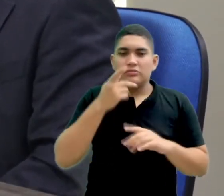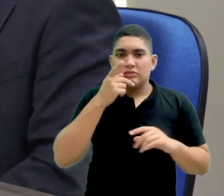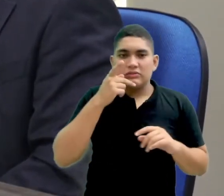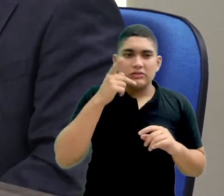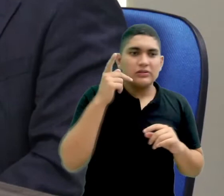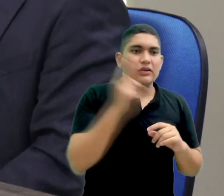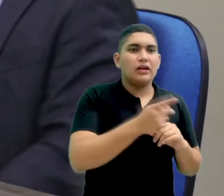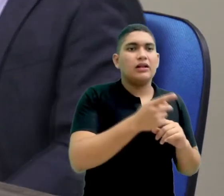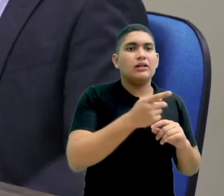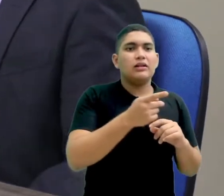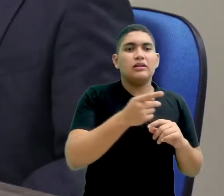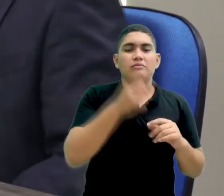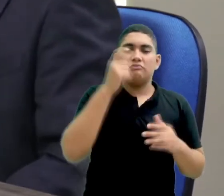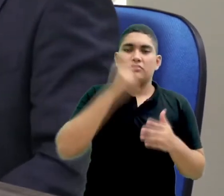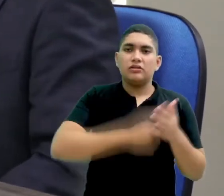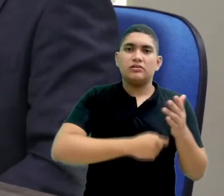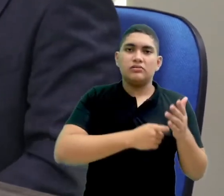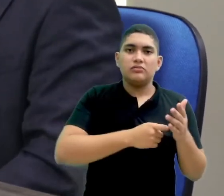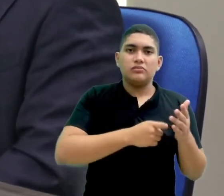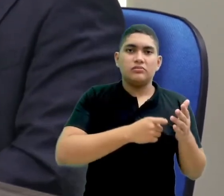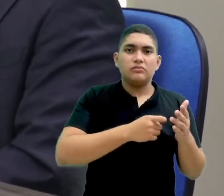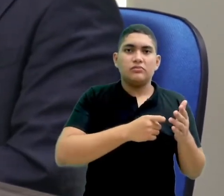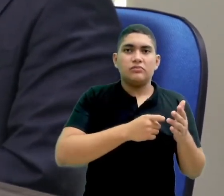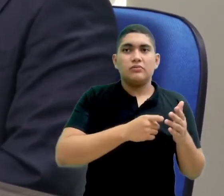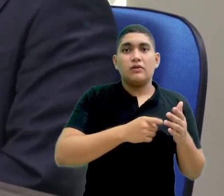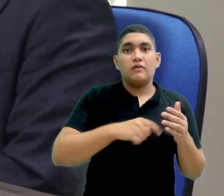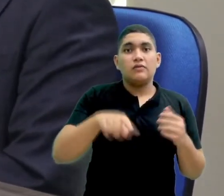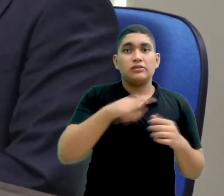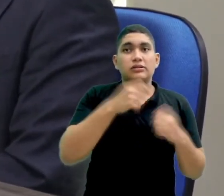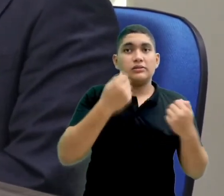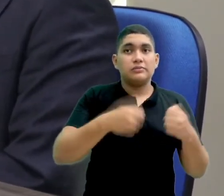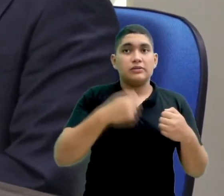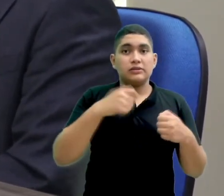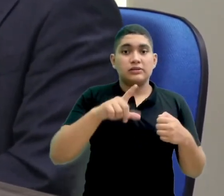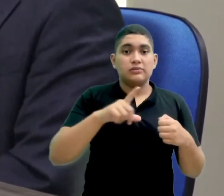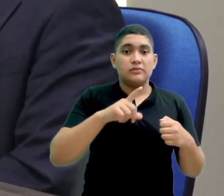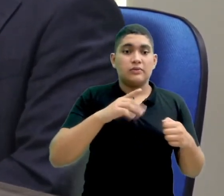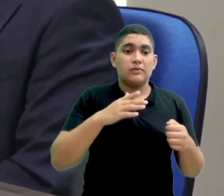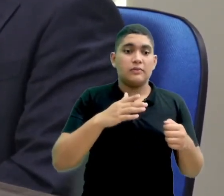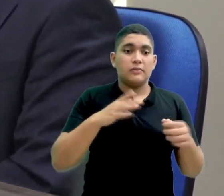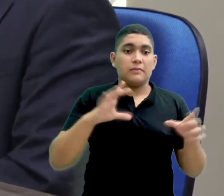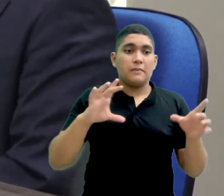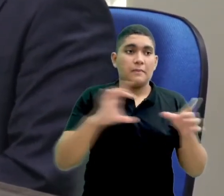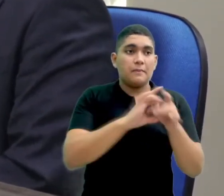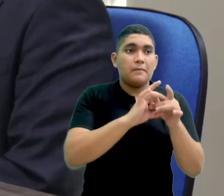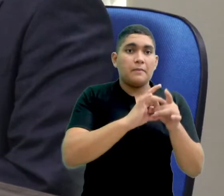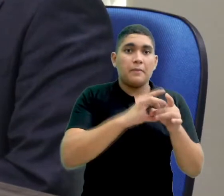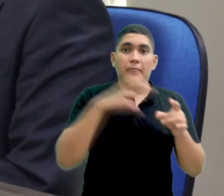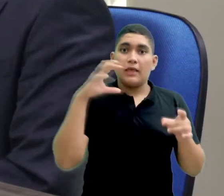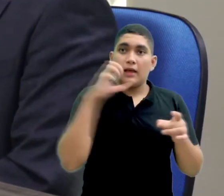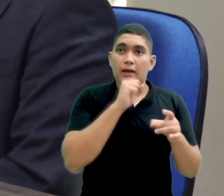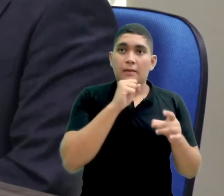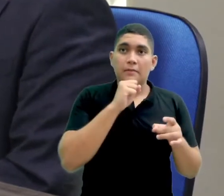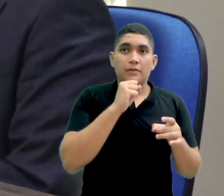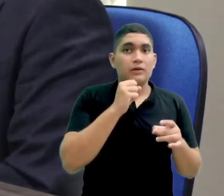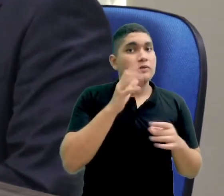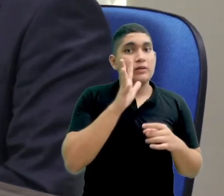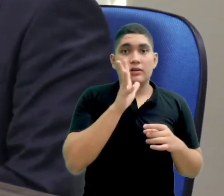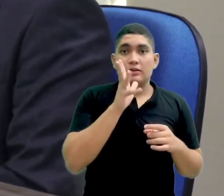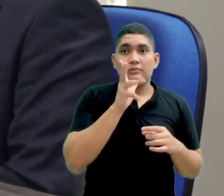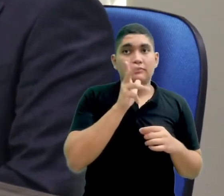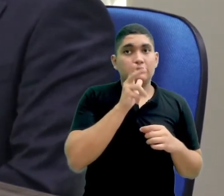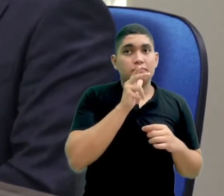de acordo com esse texto. Entre em acordo, depressa no meu texto, que é de sem